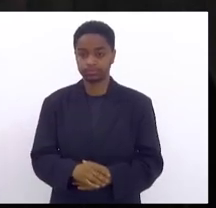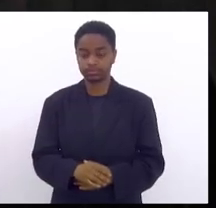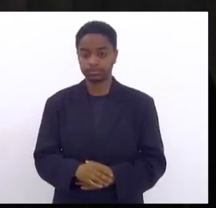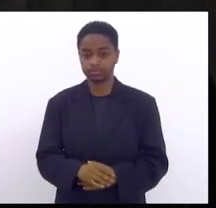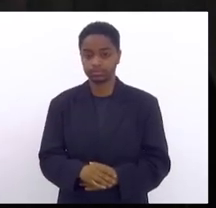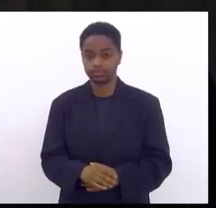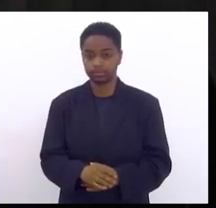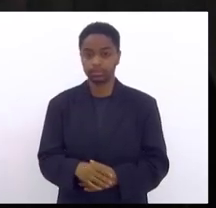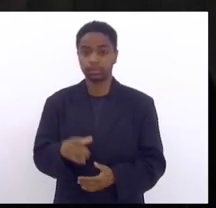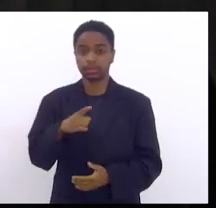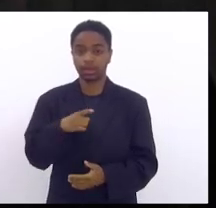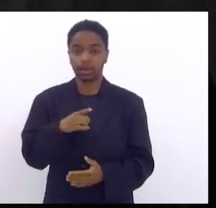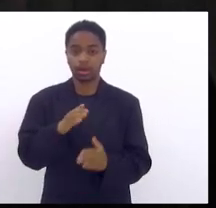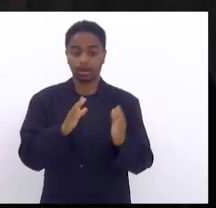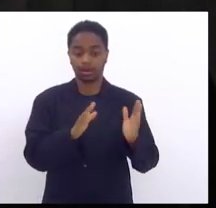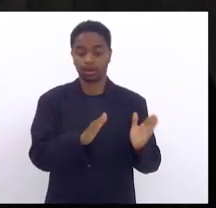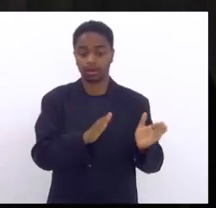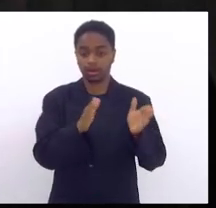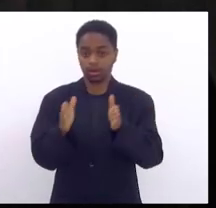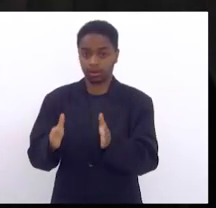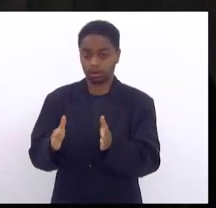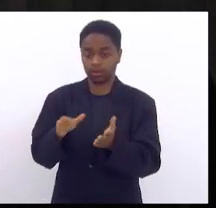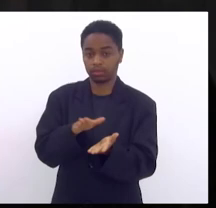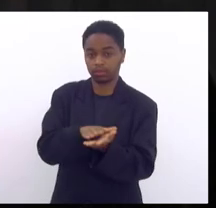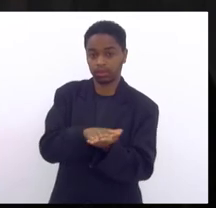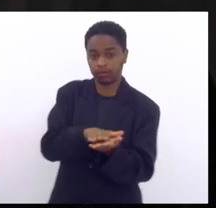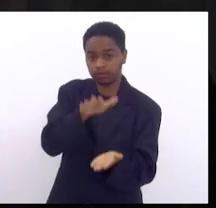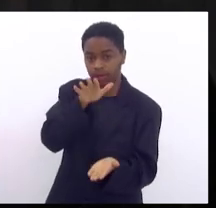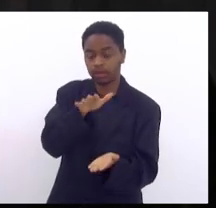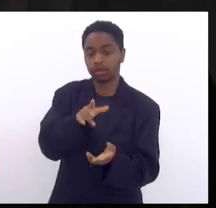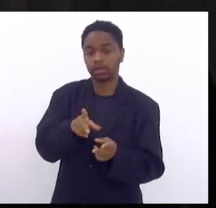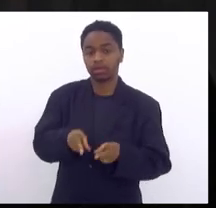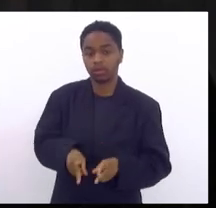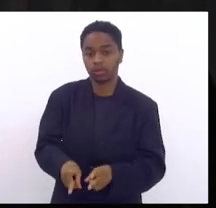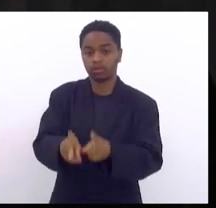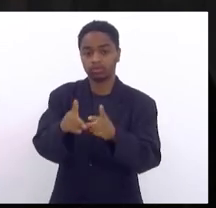Terão os vetos que serão mantidos,